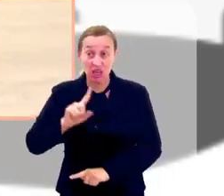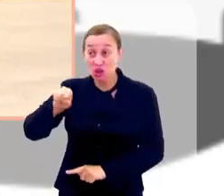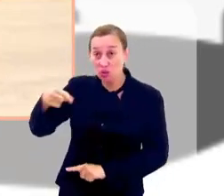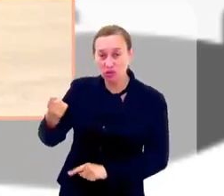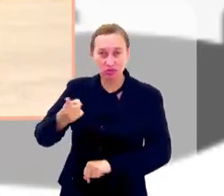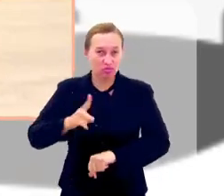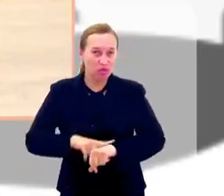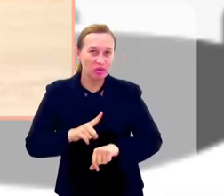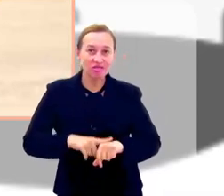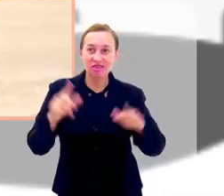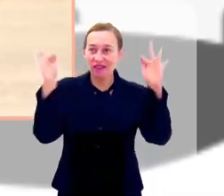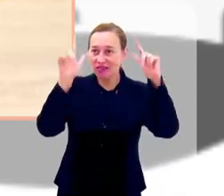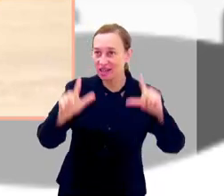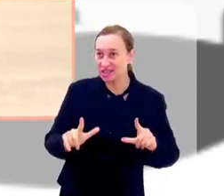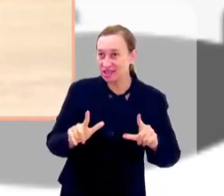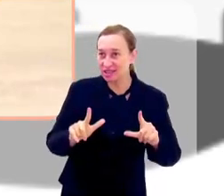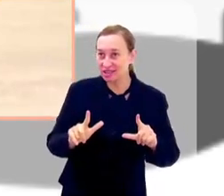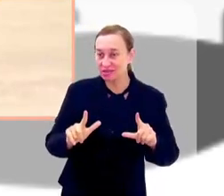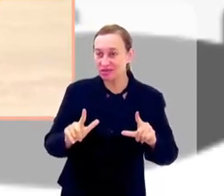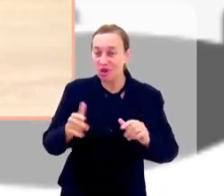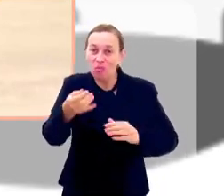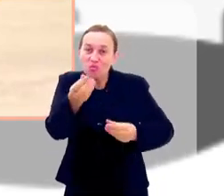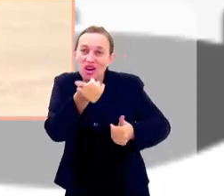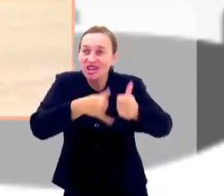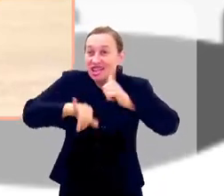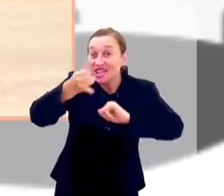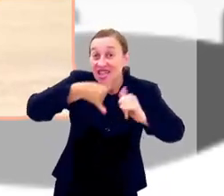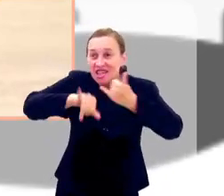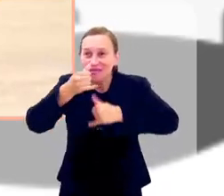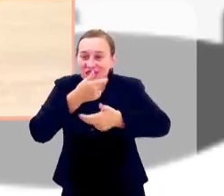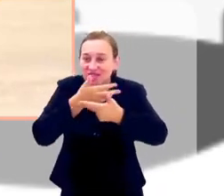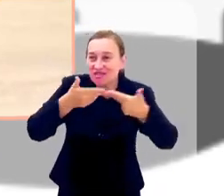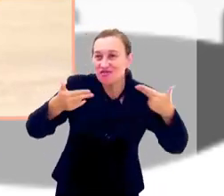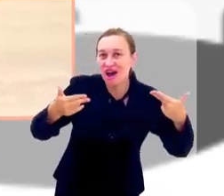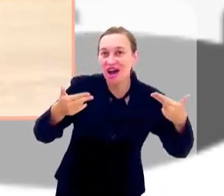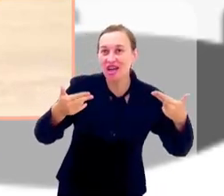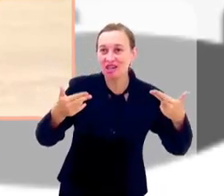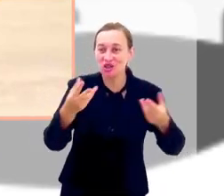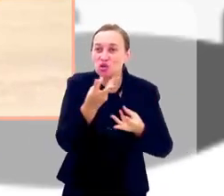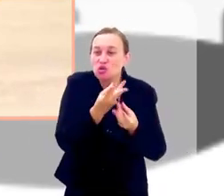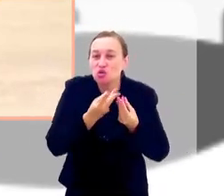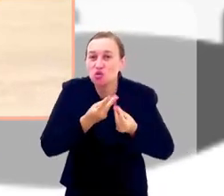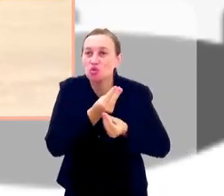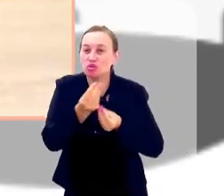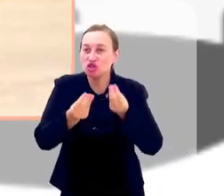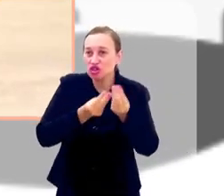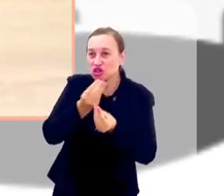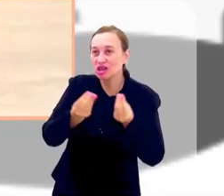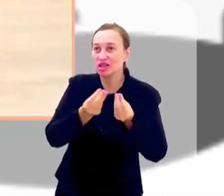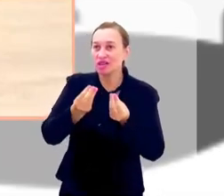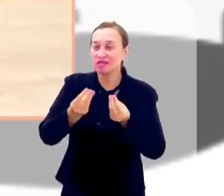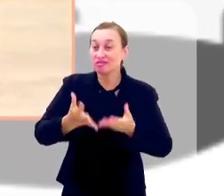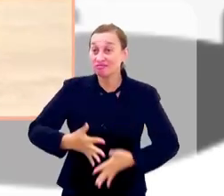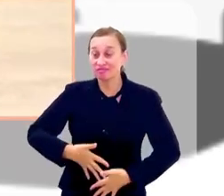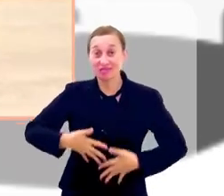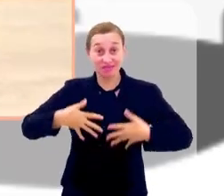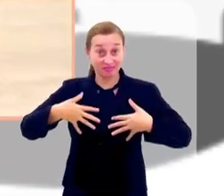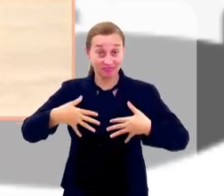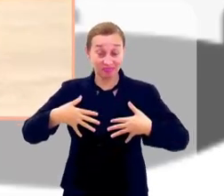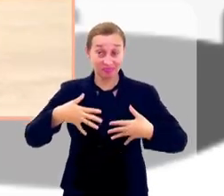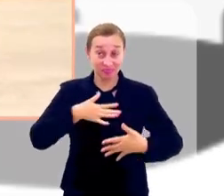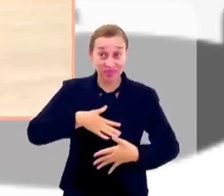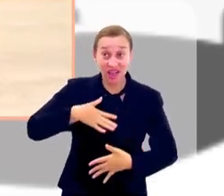outras palavras, a felicidade é um evento químico com uma série de substâncias que promovem a sensação de